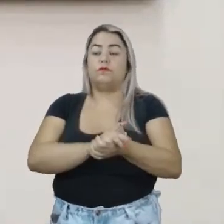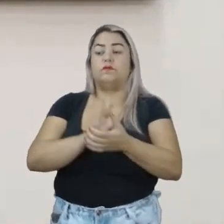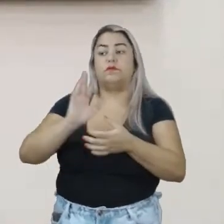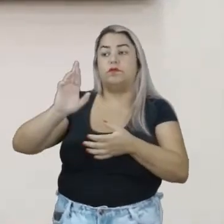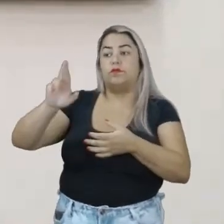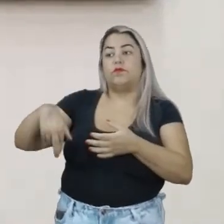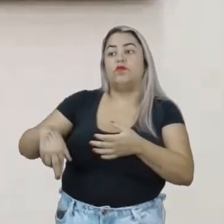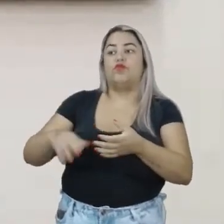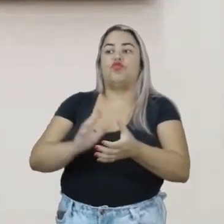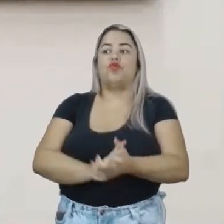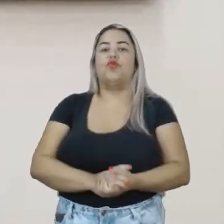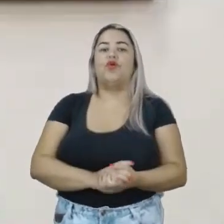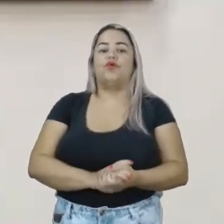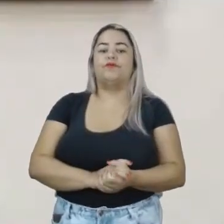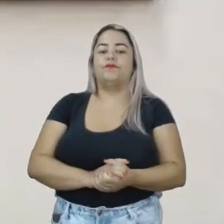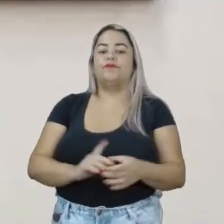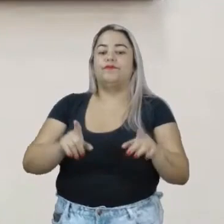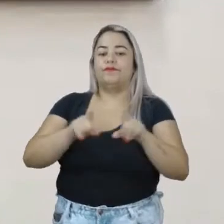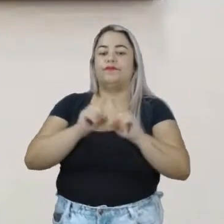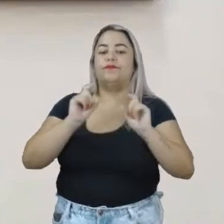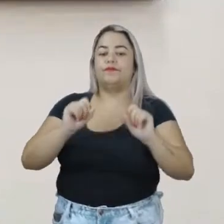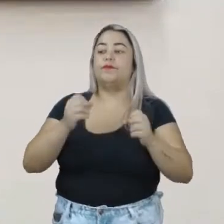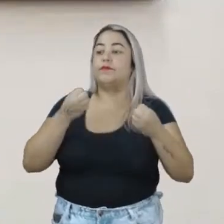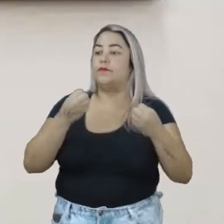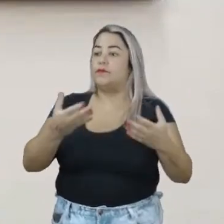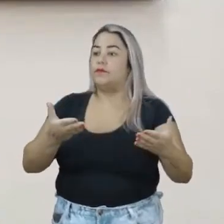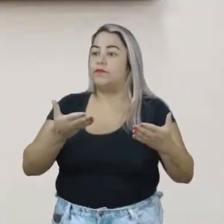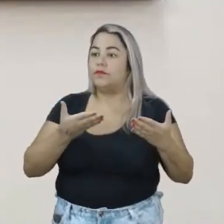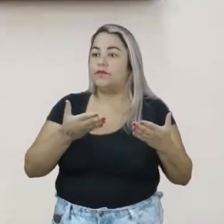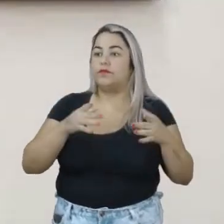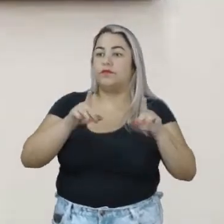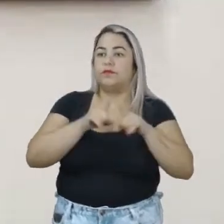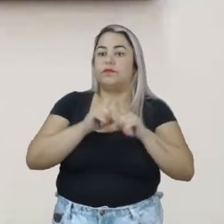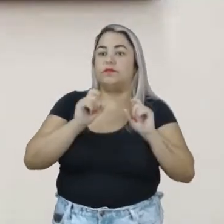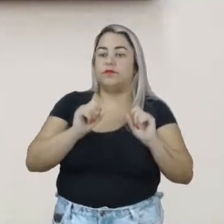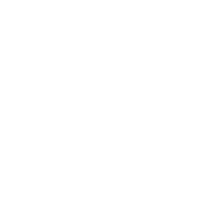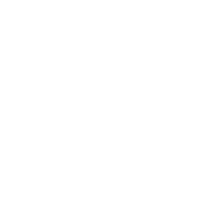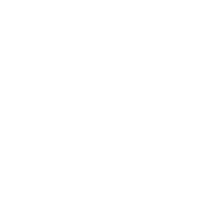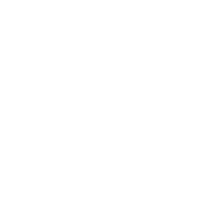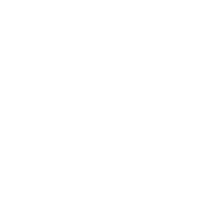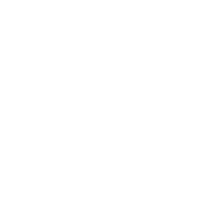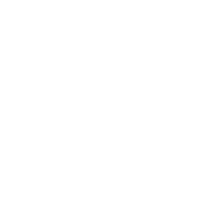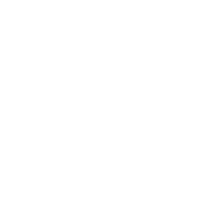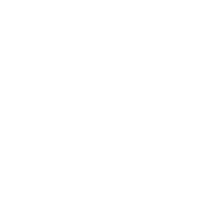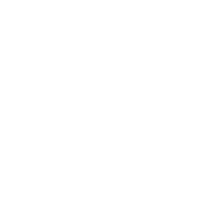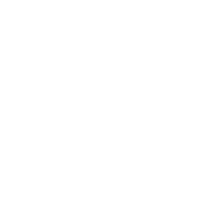também é que o Pacto Seleções é um programa tão bem-vindo para as cidades do Brasil.